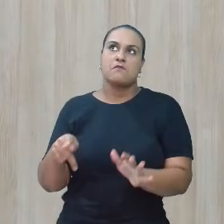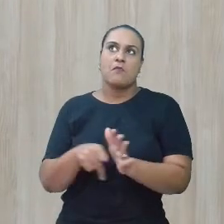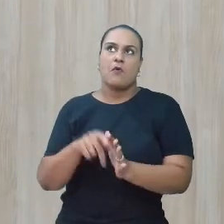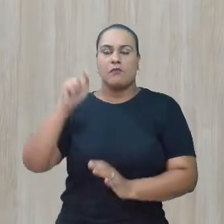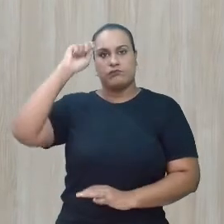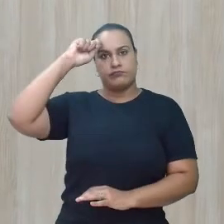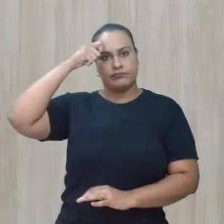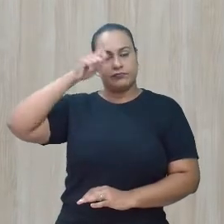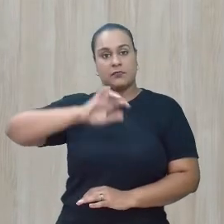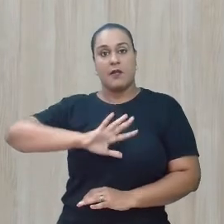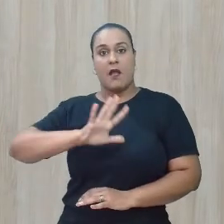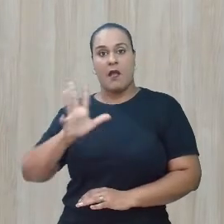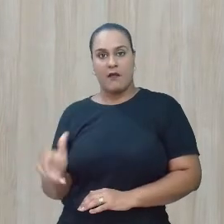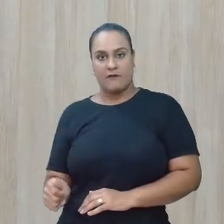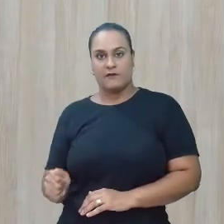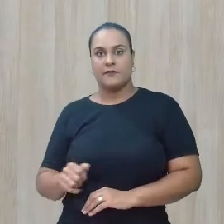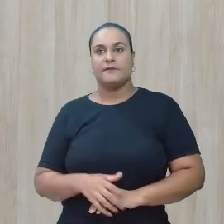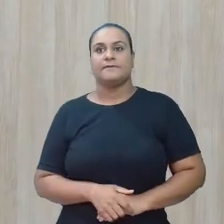por exemplo.